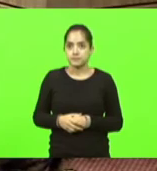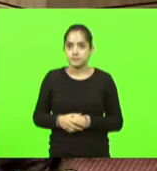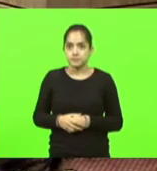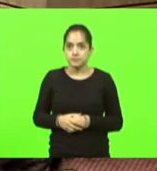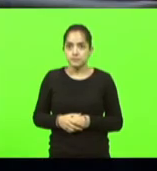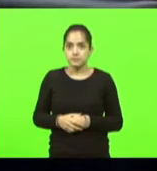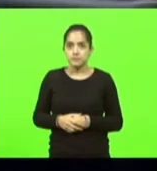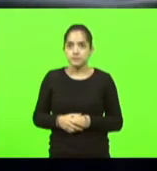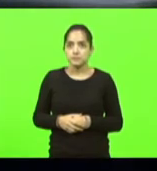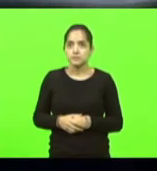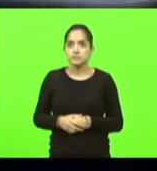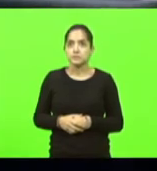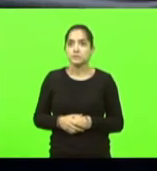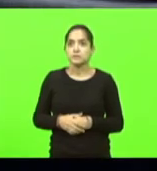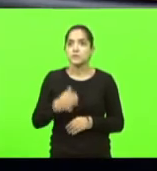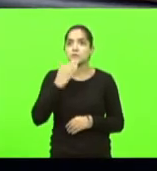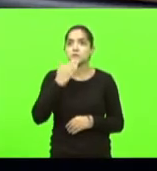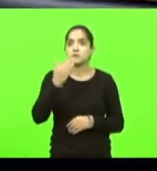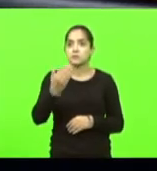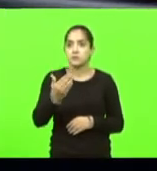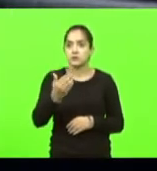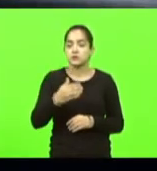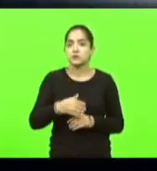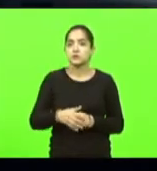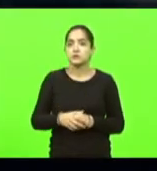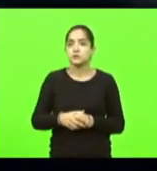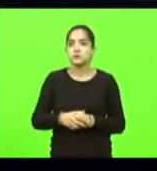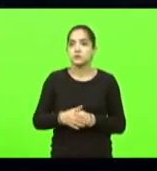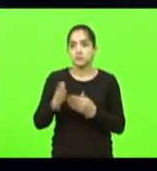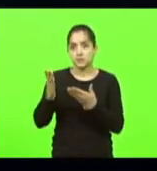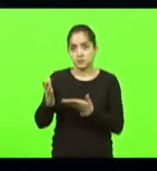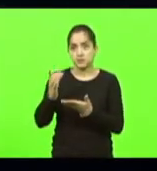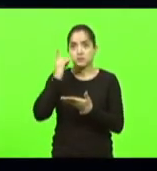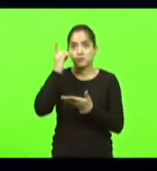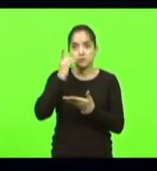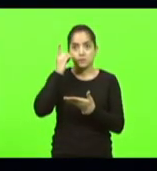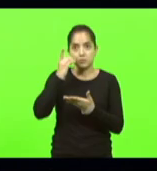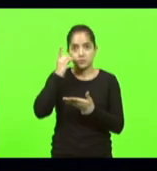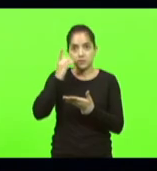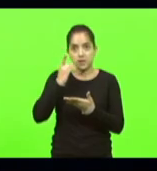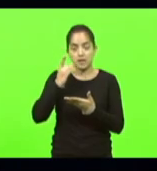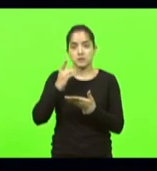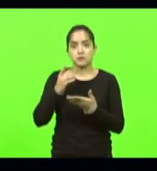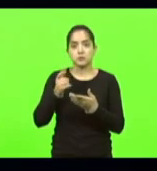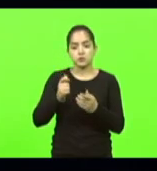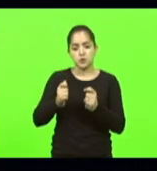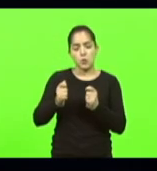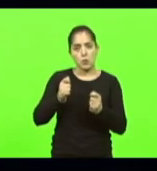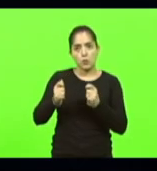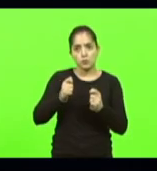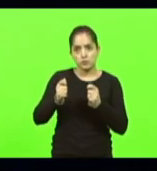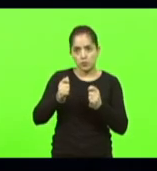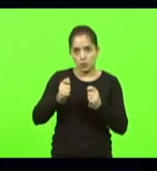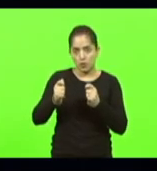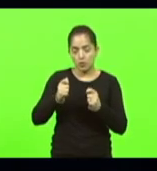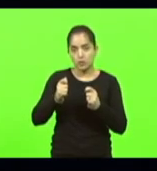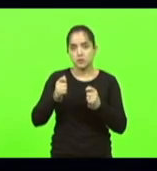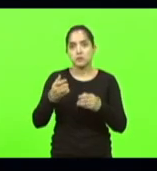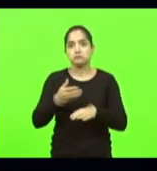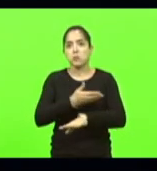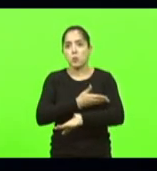eu só quero fazer o pedido aqui para que Nobre Deputado se contenha no trato civilizado